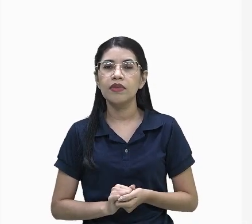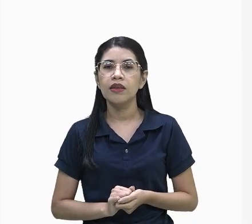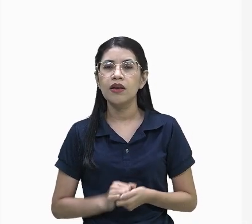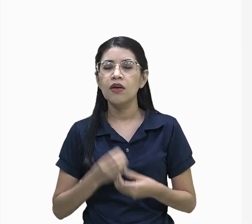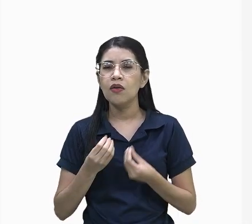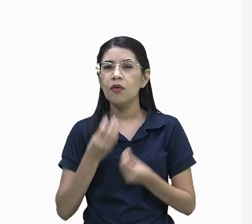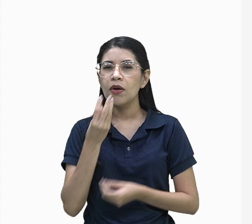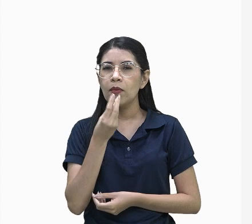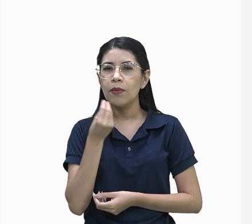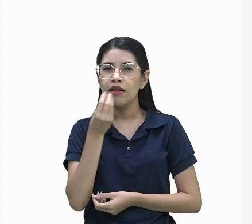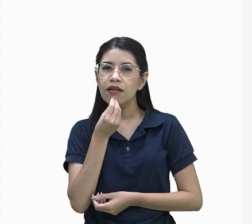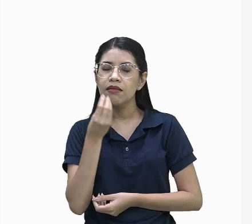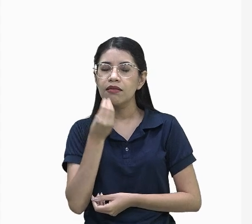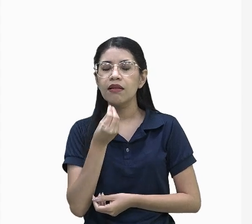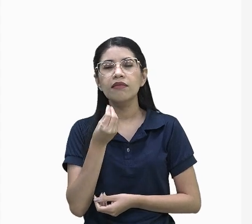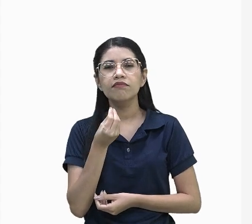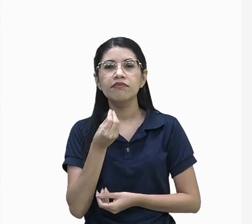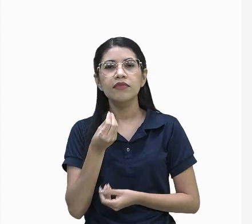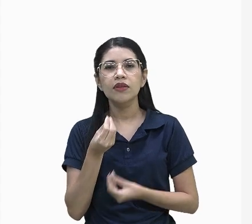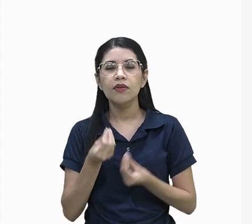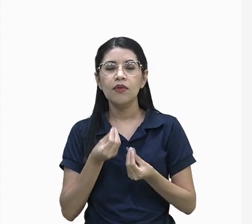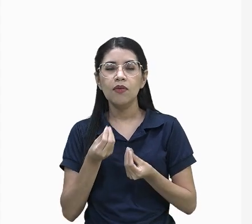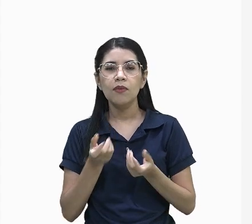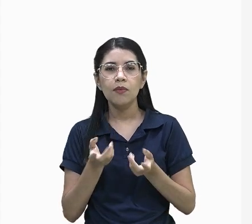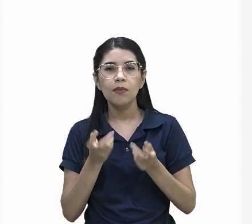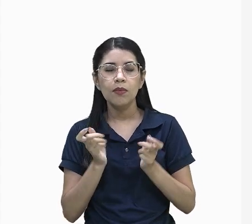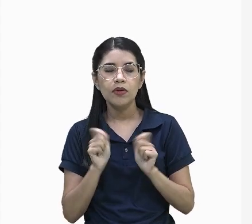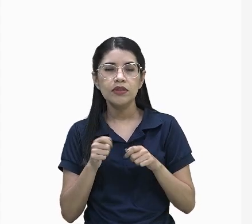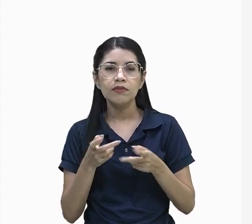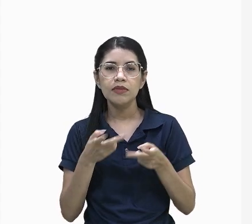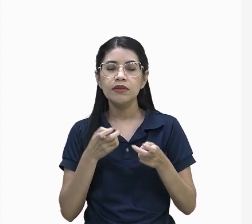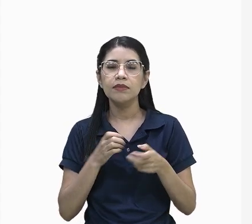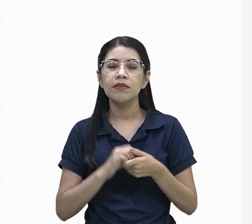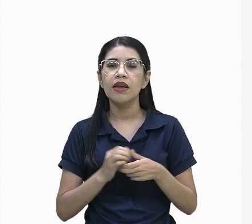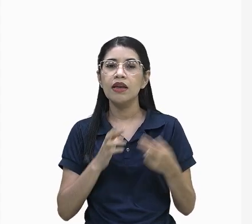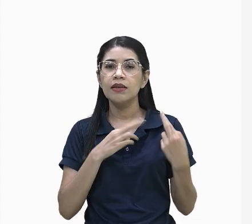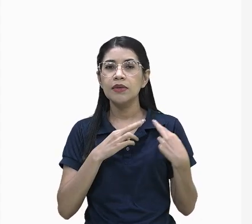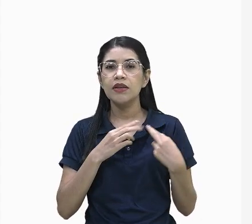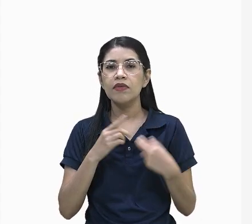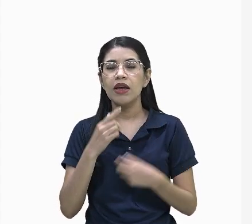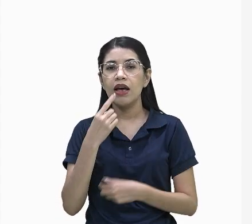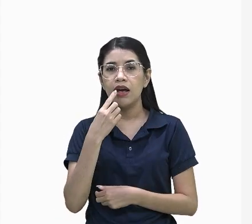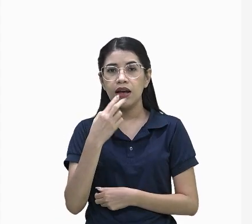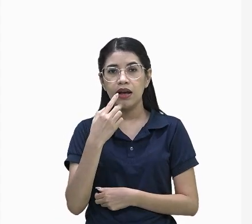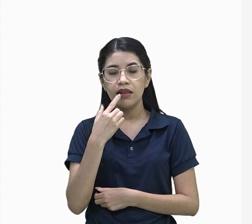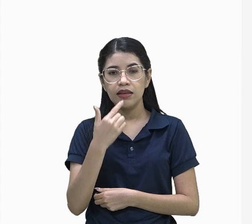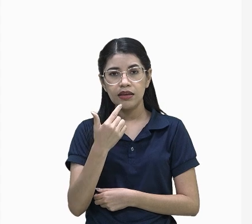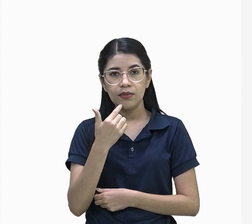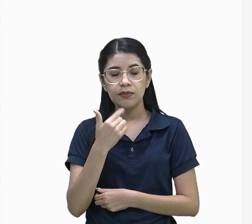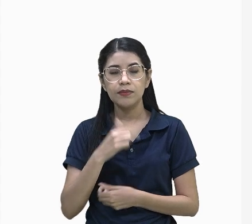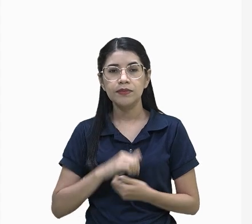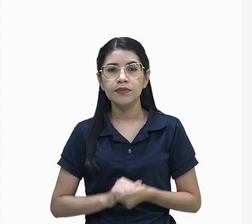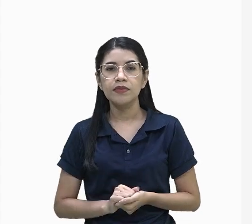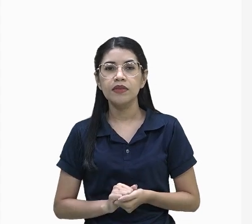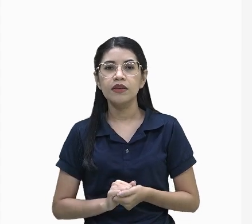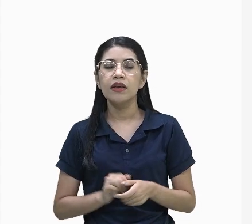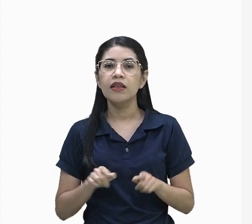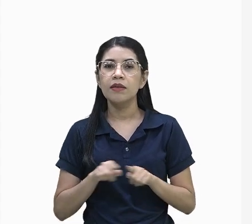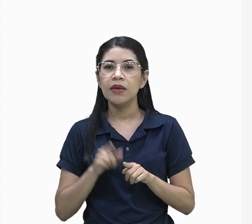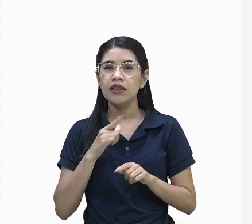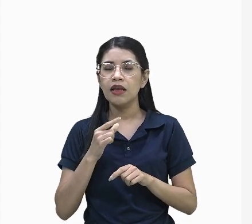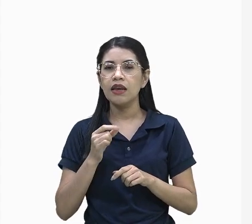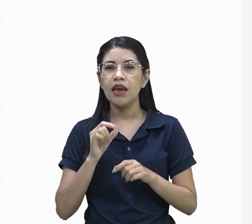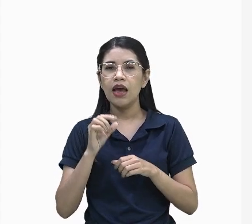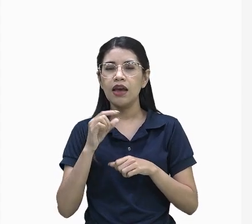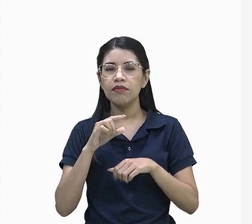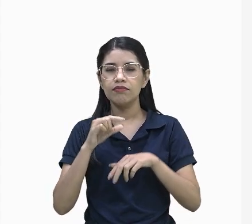sensação do paladar, o qual o órgão sensorial responsável por ela é a língua, né, que contém papilas